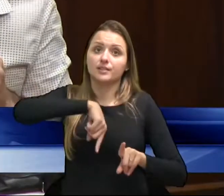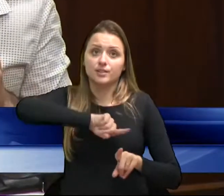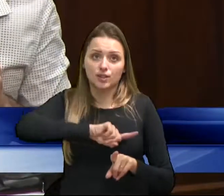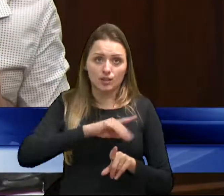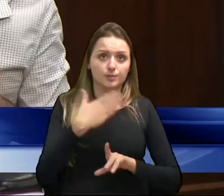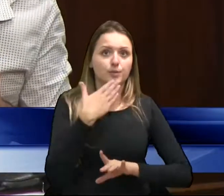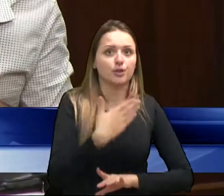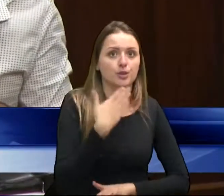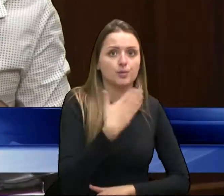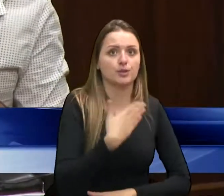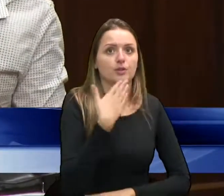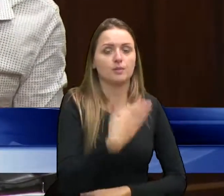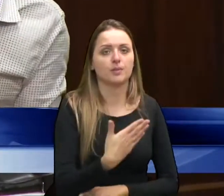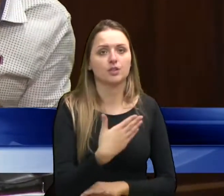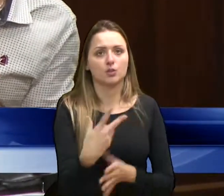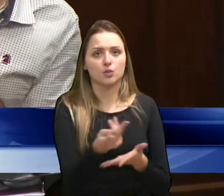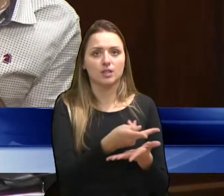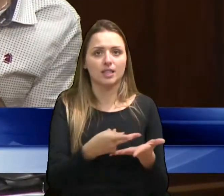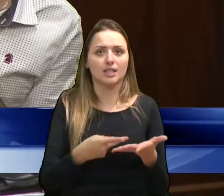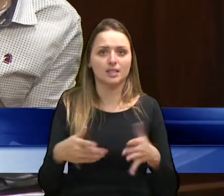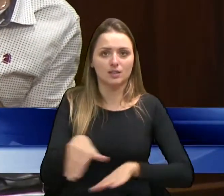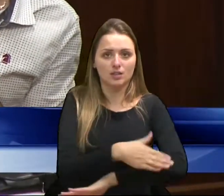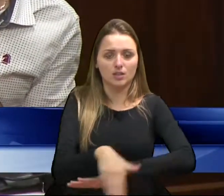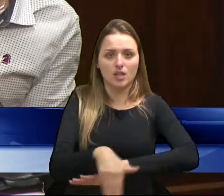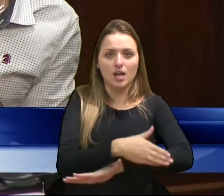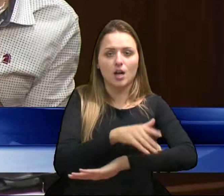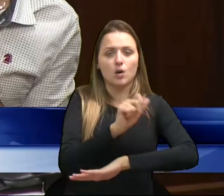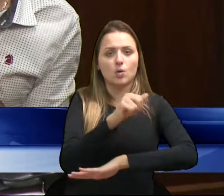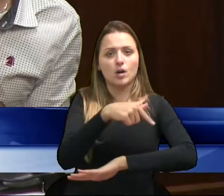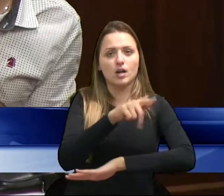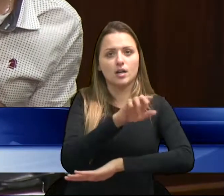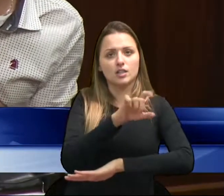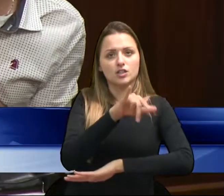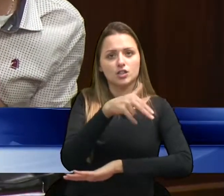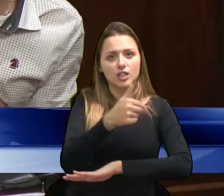aí os mapas da rota, porque então descia Angelina Miquelon,